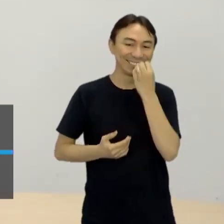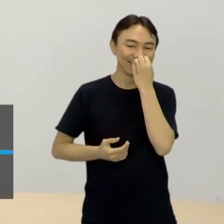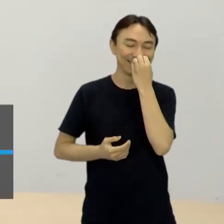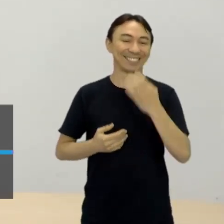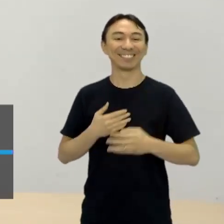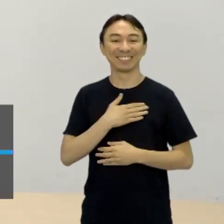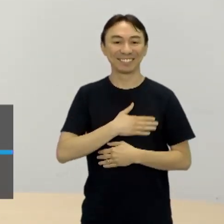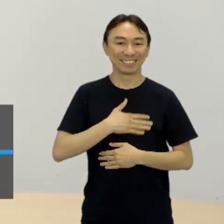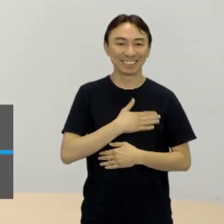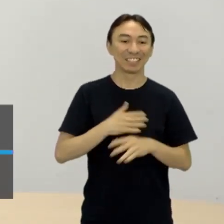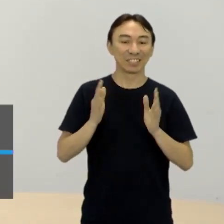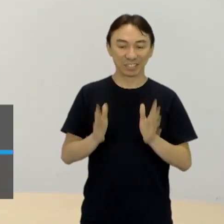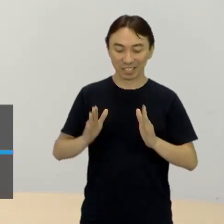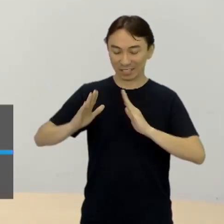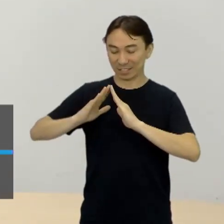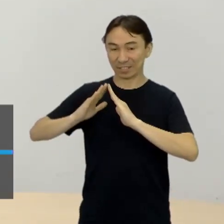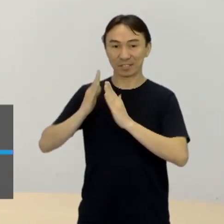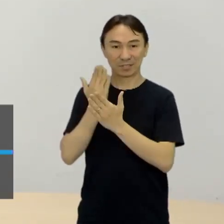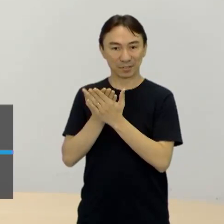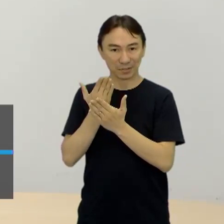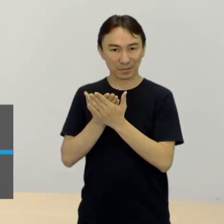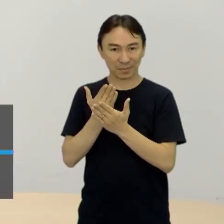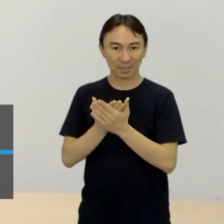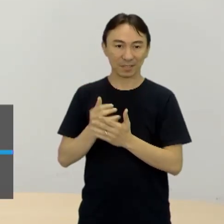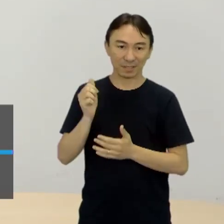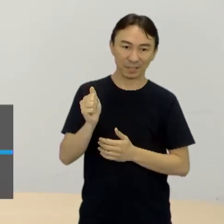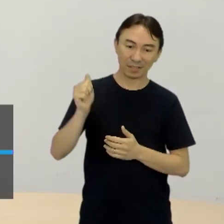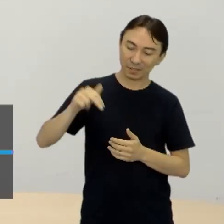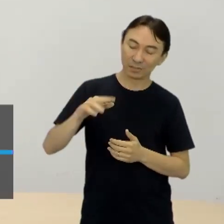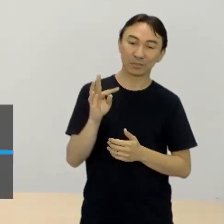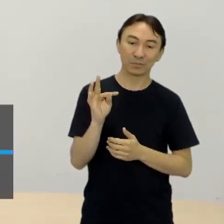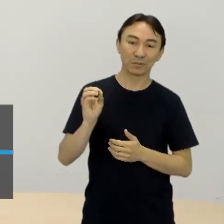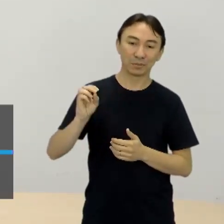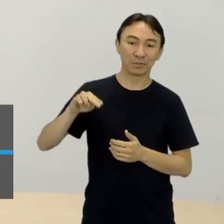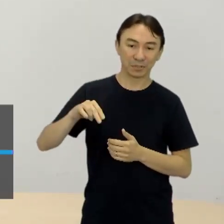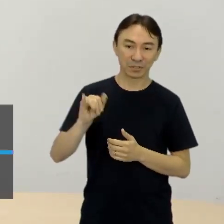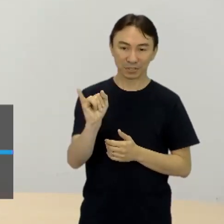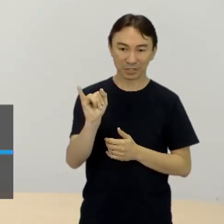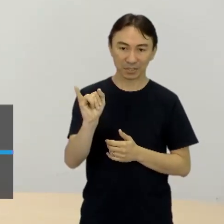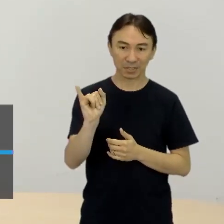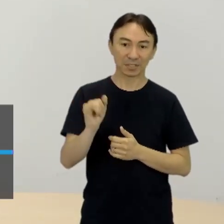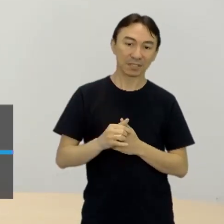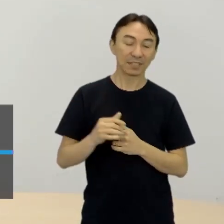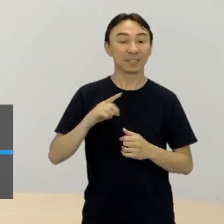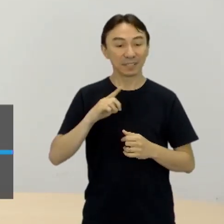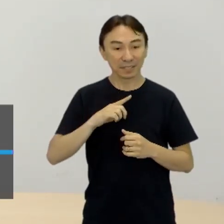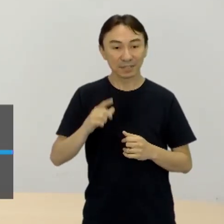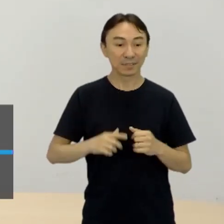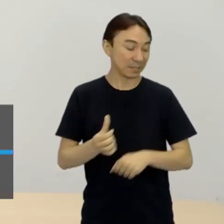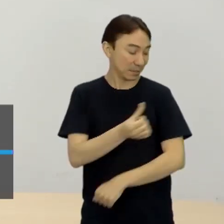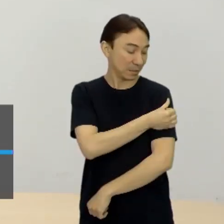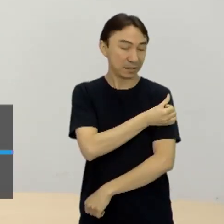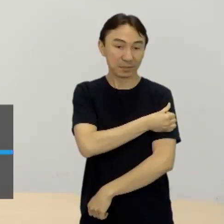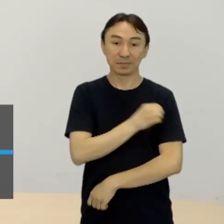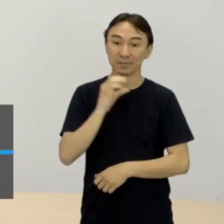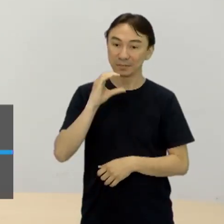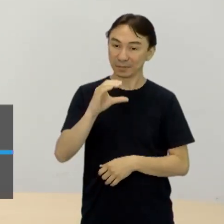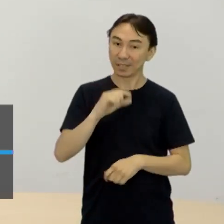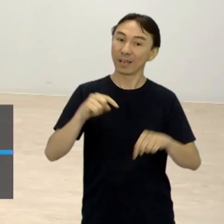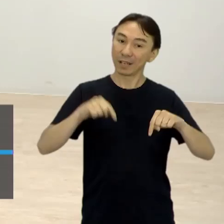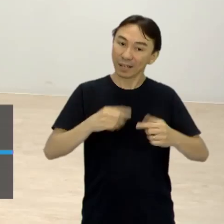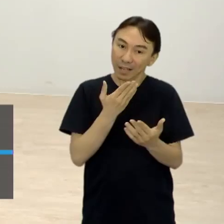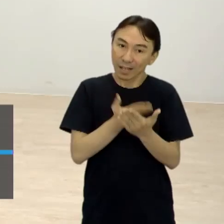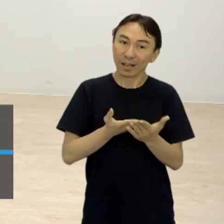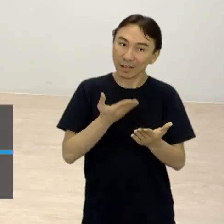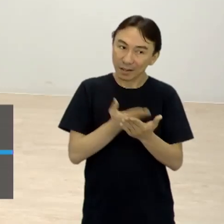a Escola Antônio Lisboa, aqui do centro de São Paulo, né? Com o sexto C, acompanhando as nossas aulas. Vamos ver o que nós temos